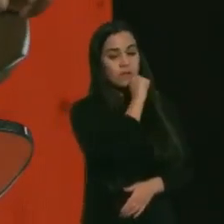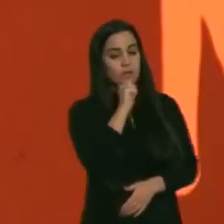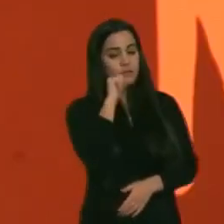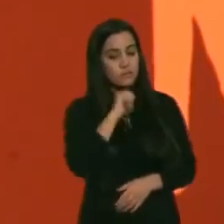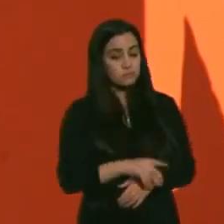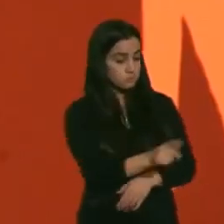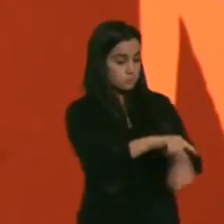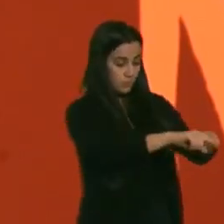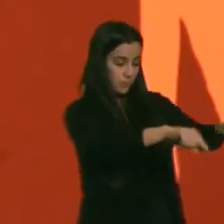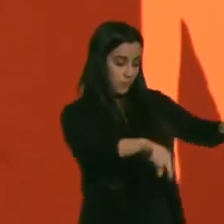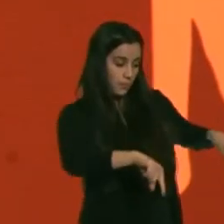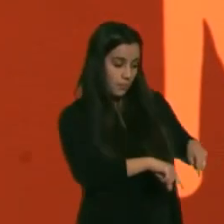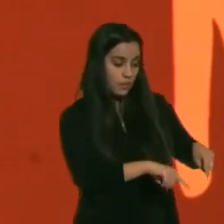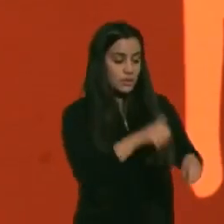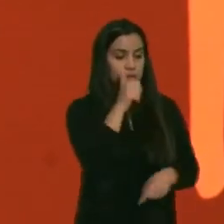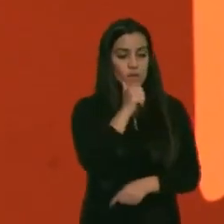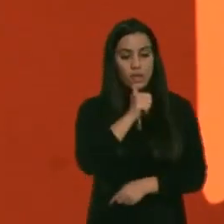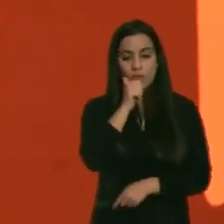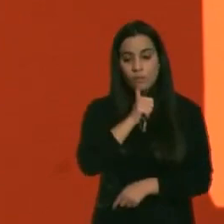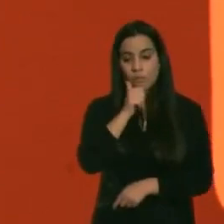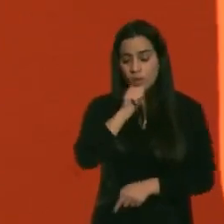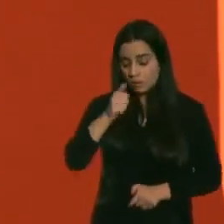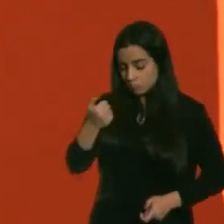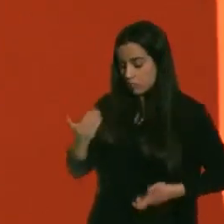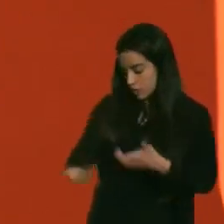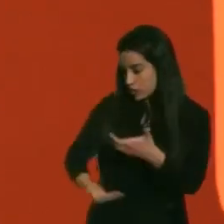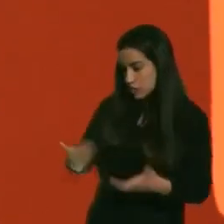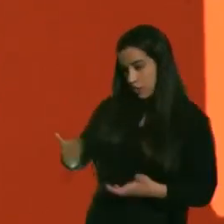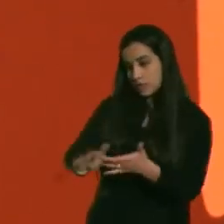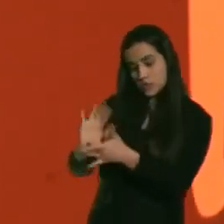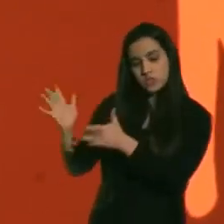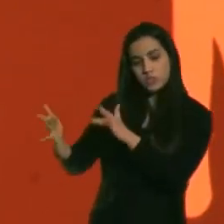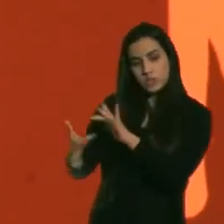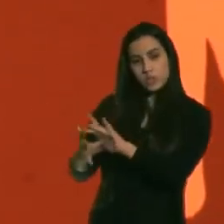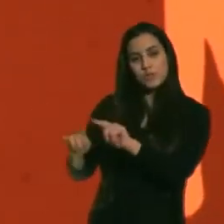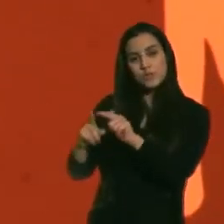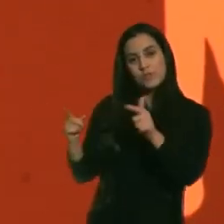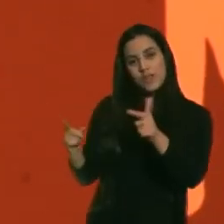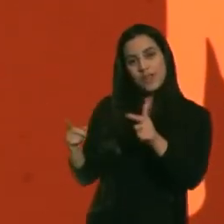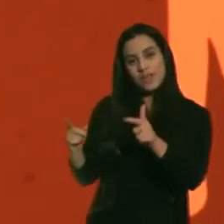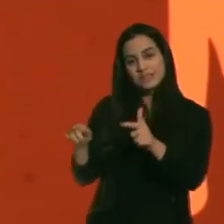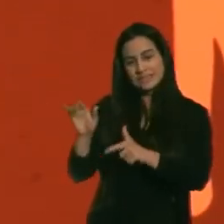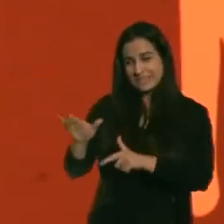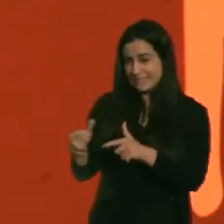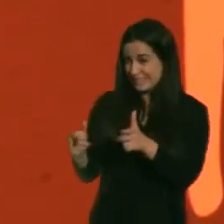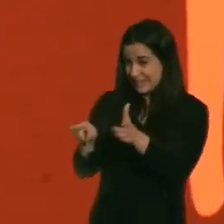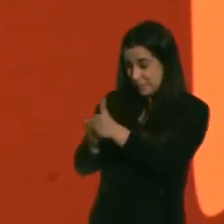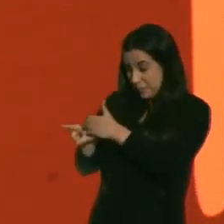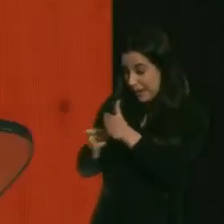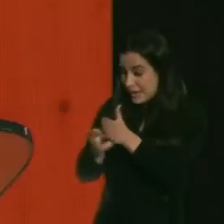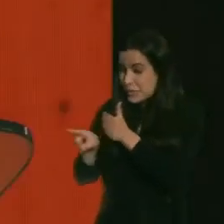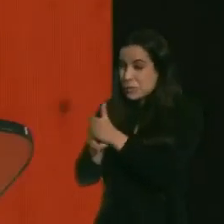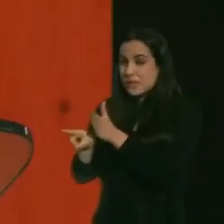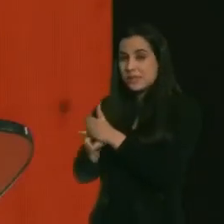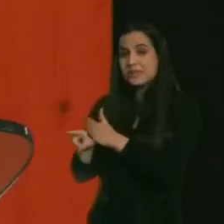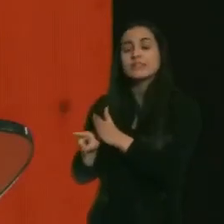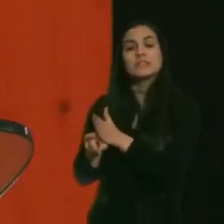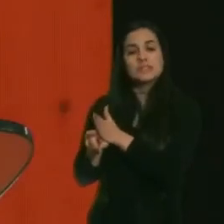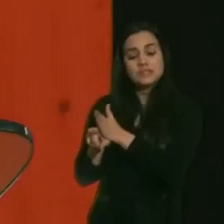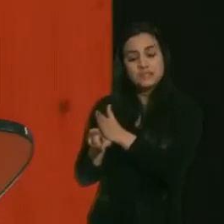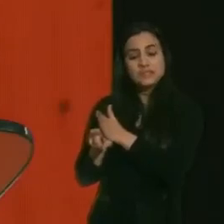Naquele poço, aquela mulher o serve. Mas no meio dos questionamentos que ela faz a